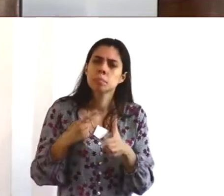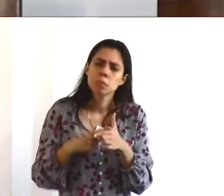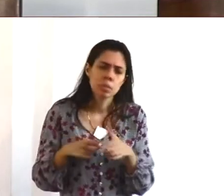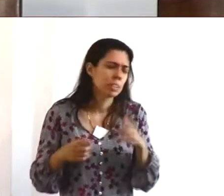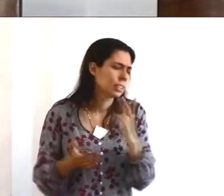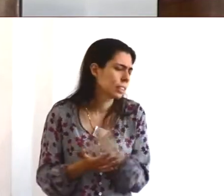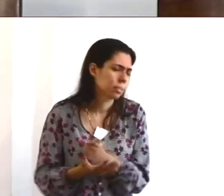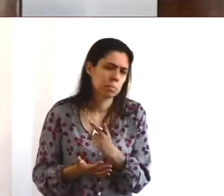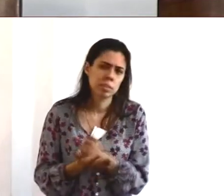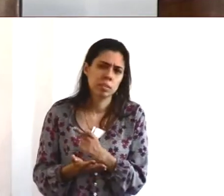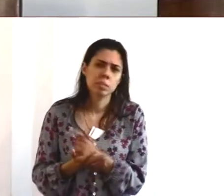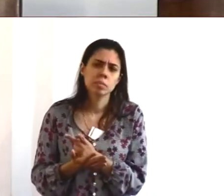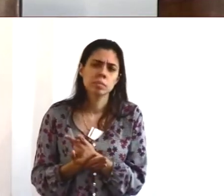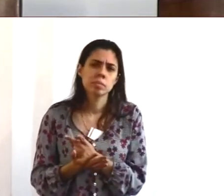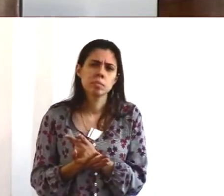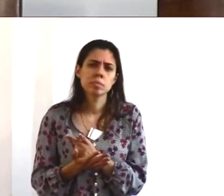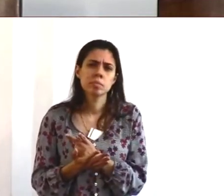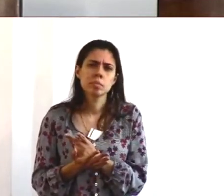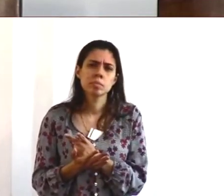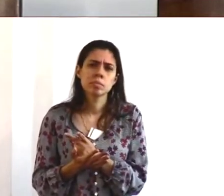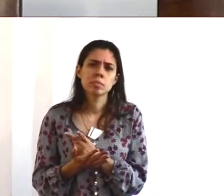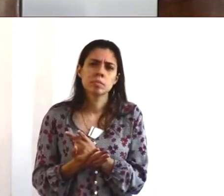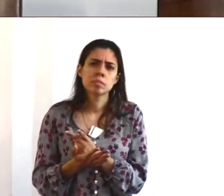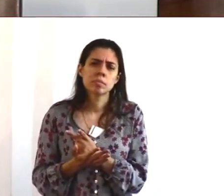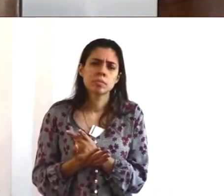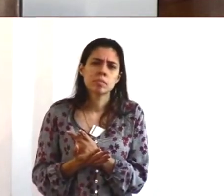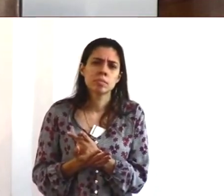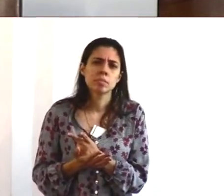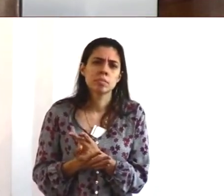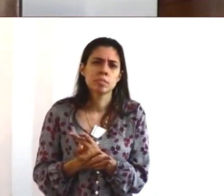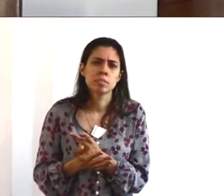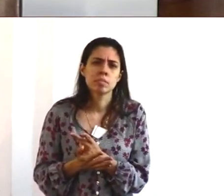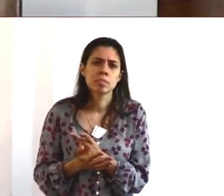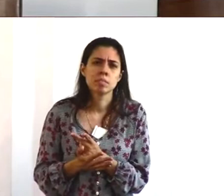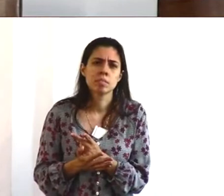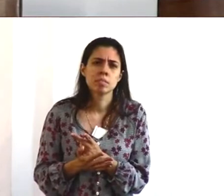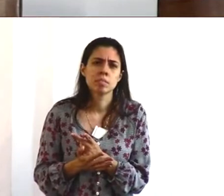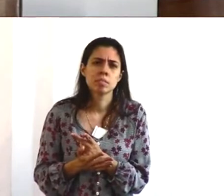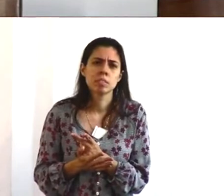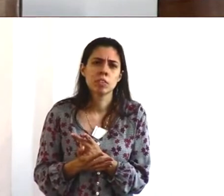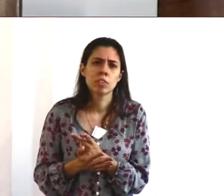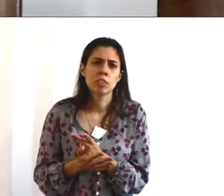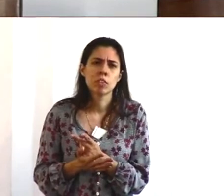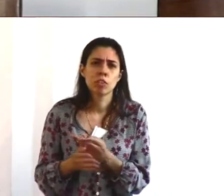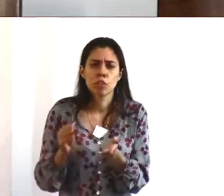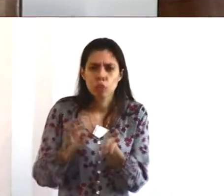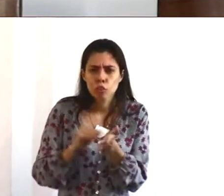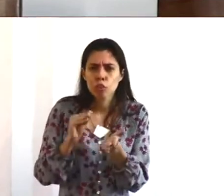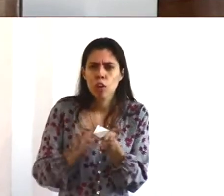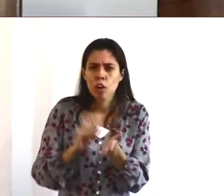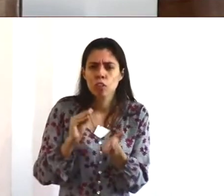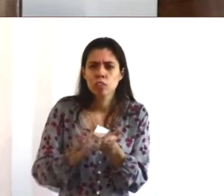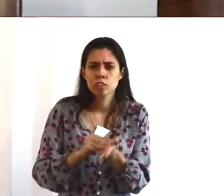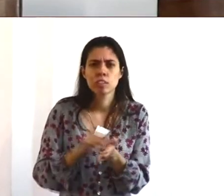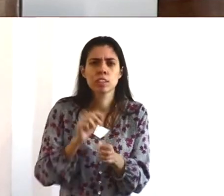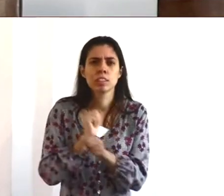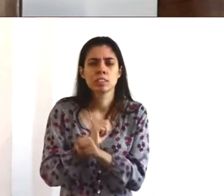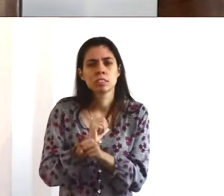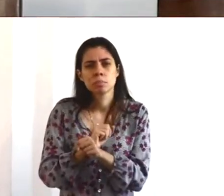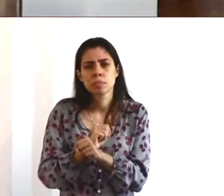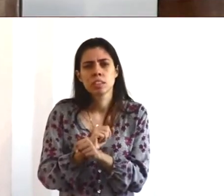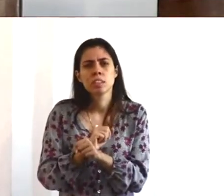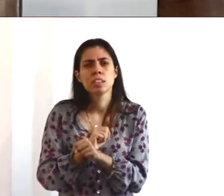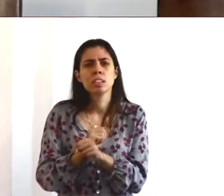dificuldades, vai ter medo sim, vai ter falta de esperança sim. Isso